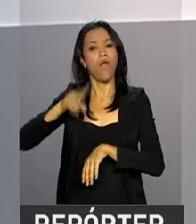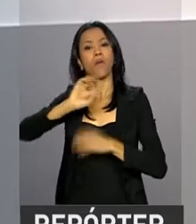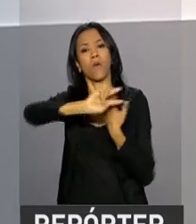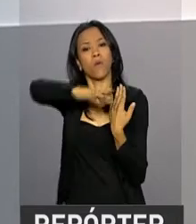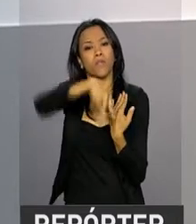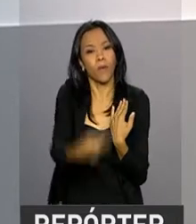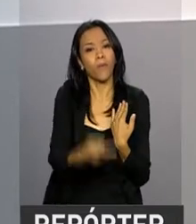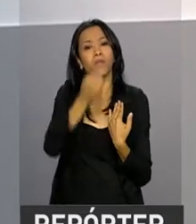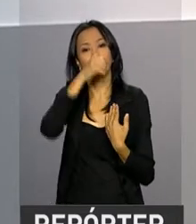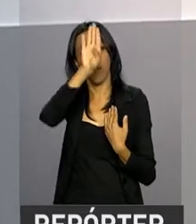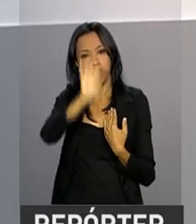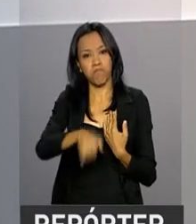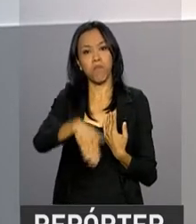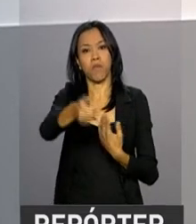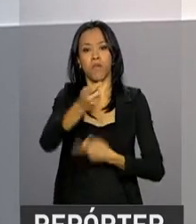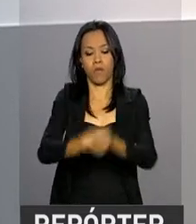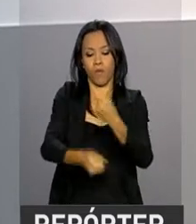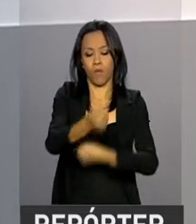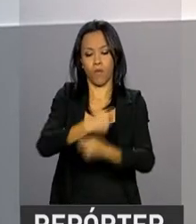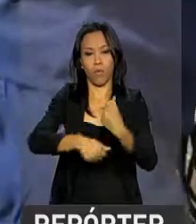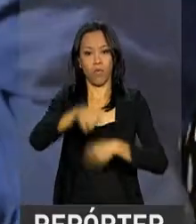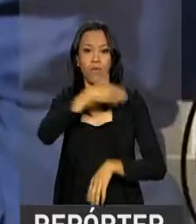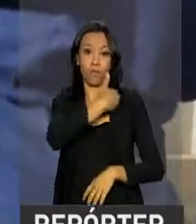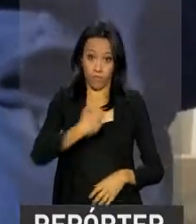condução da economia pelo governo